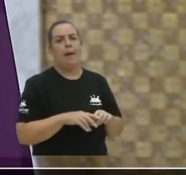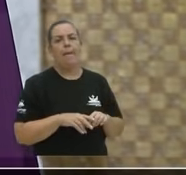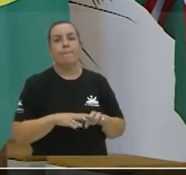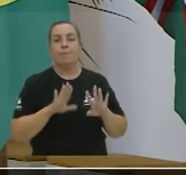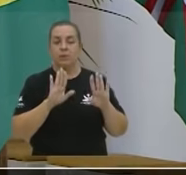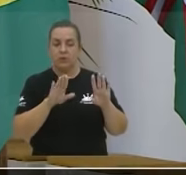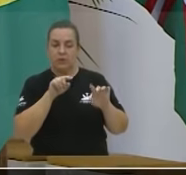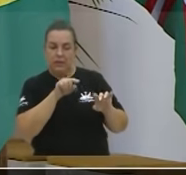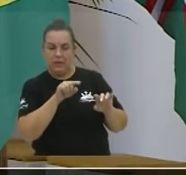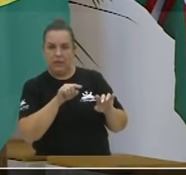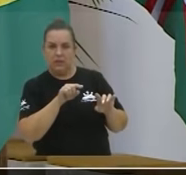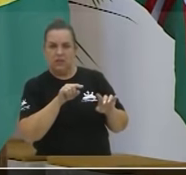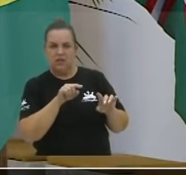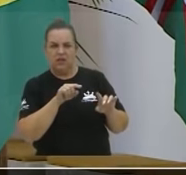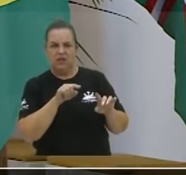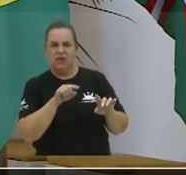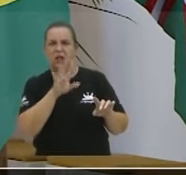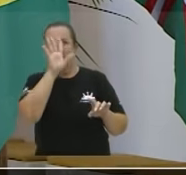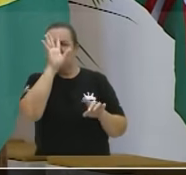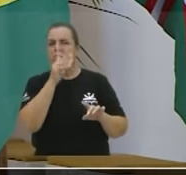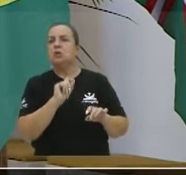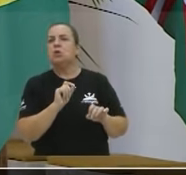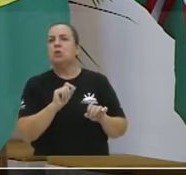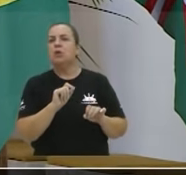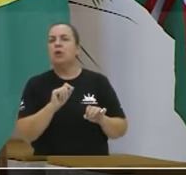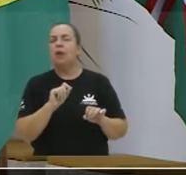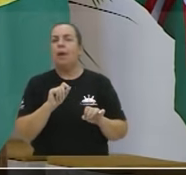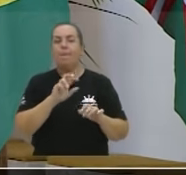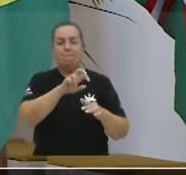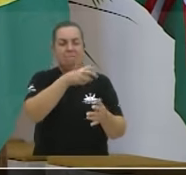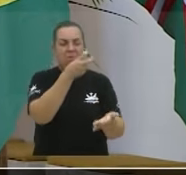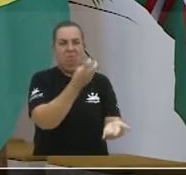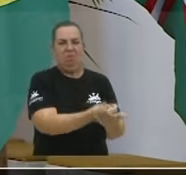Foram aqueles que decidiram matar Lázaro.